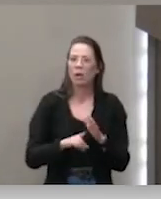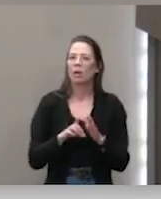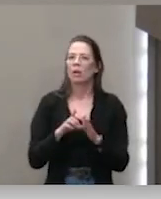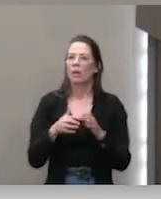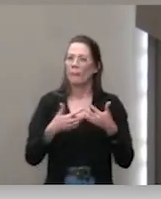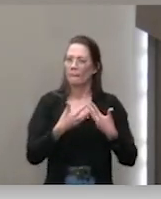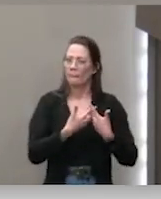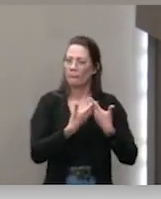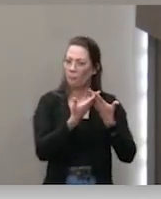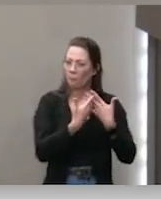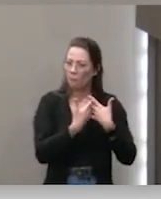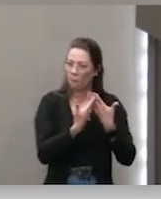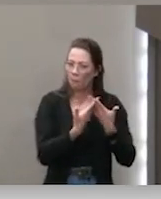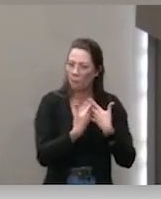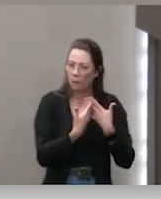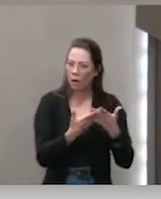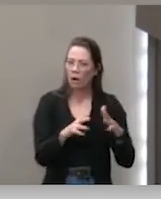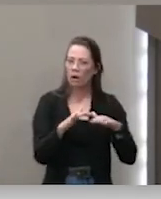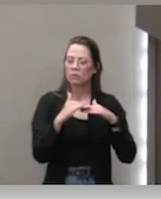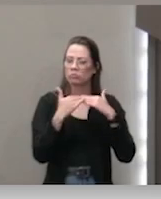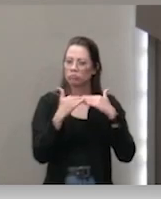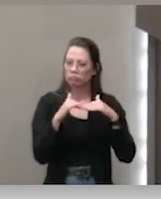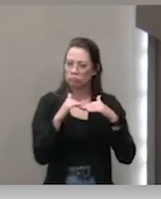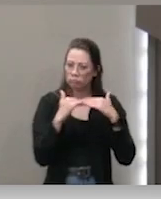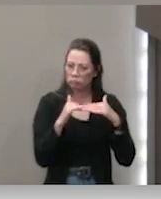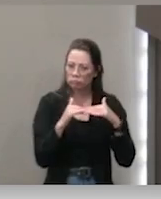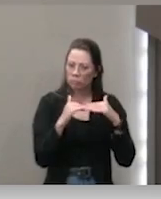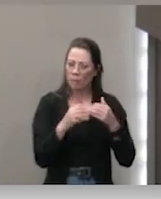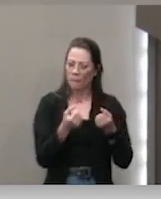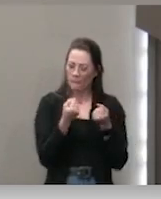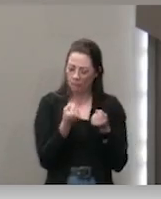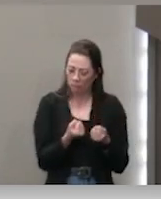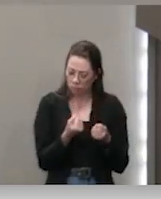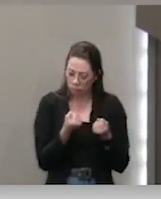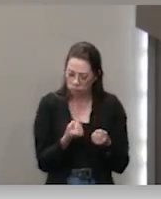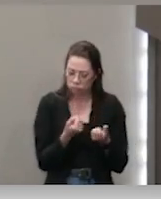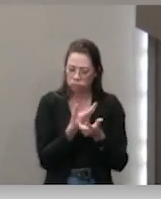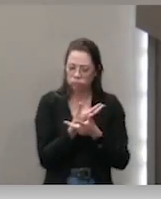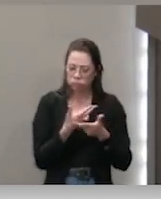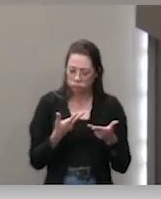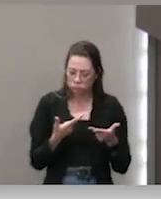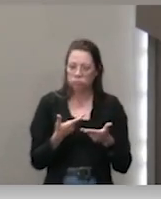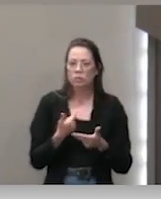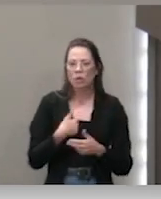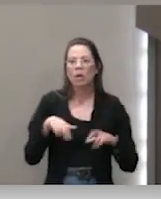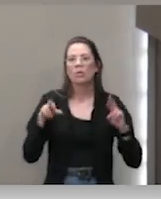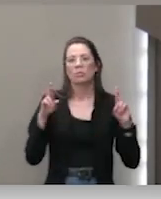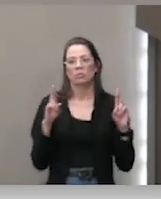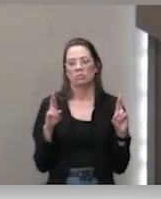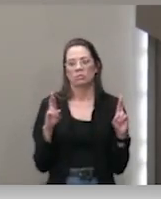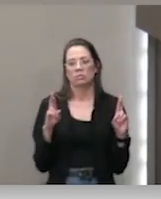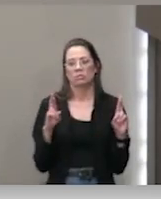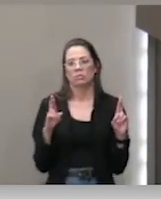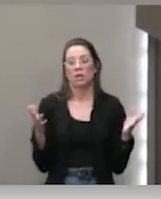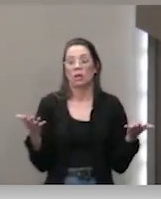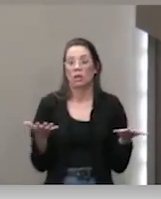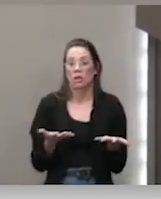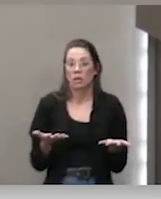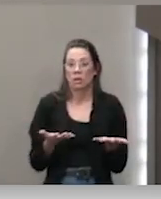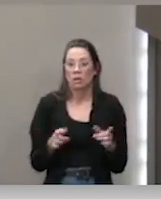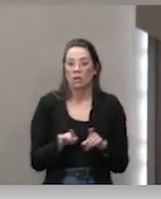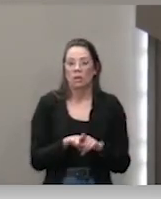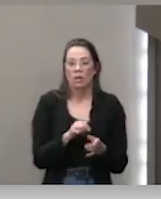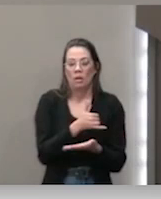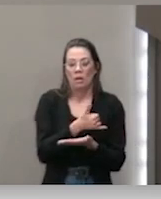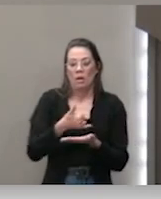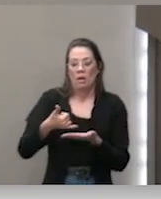tratores, ceifas, caminhões com carga de soja, de grãos. Eu espero que agora esse